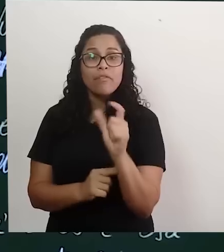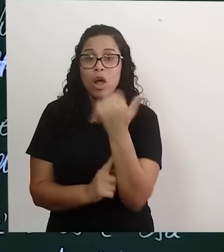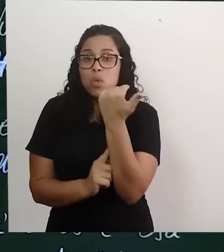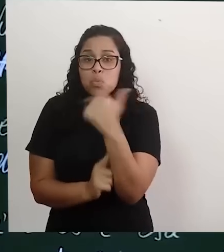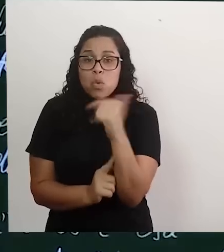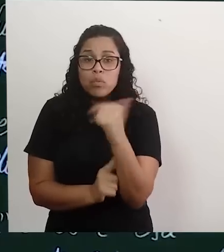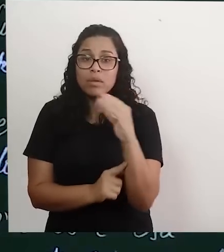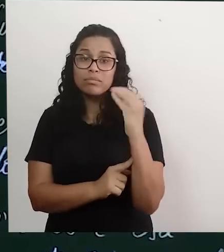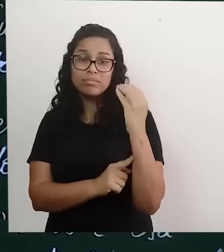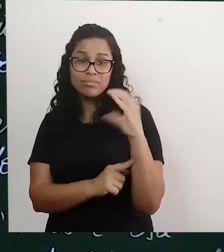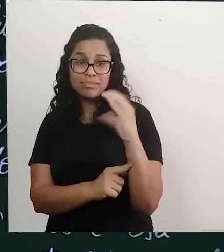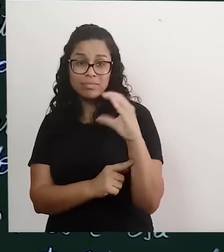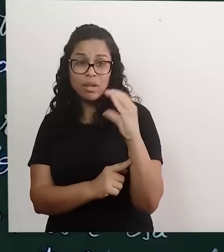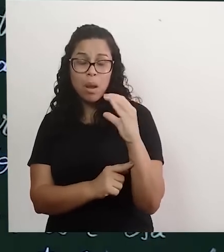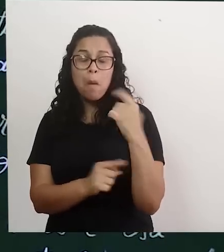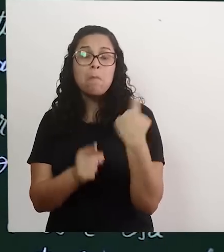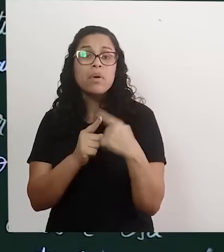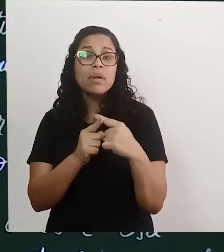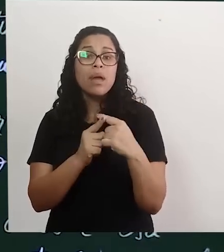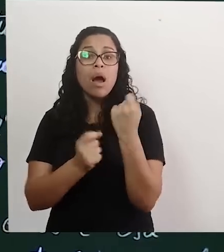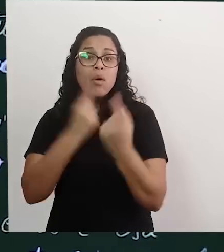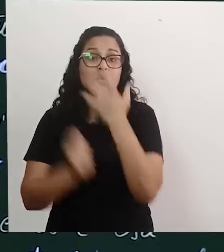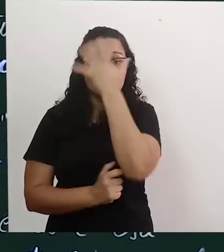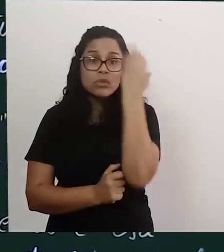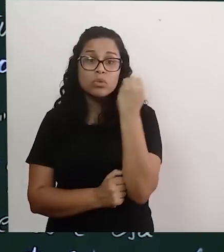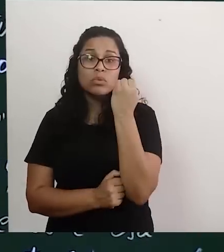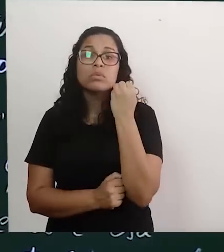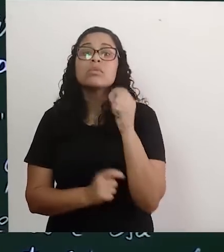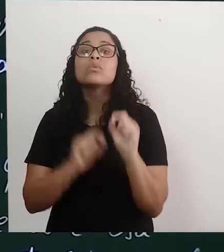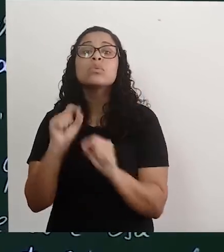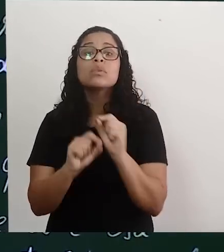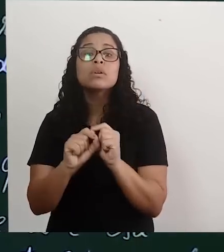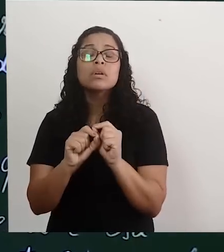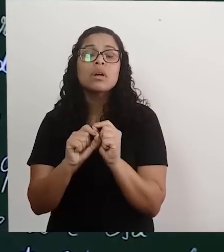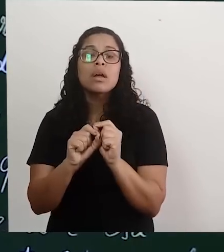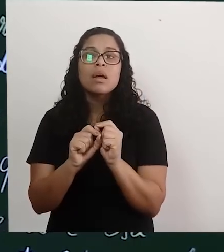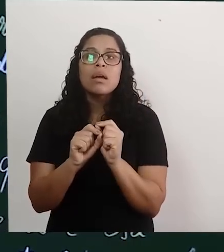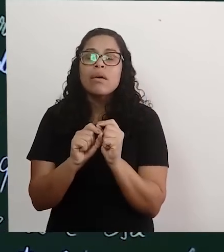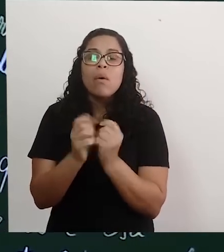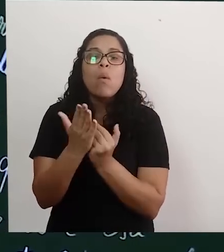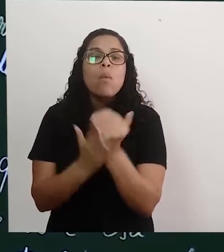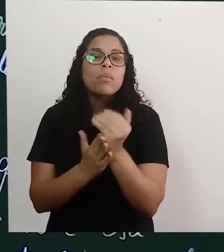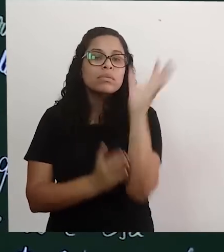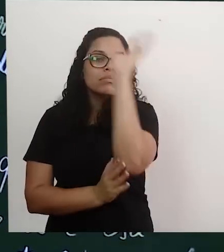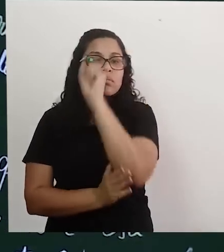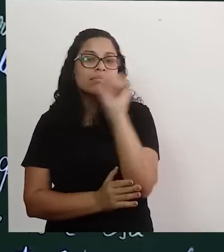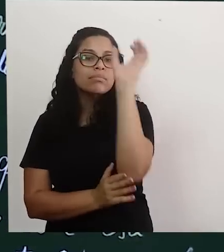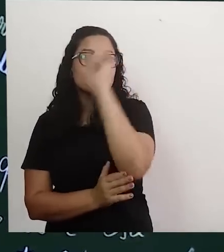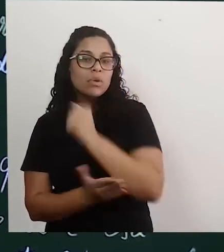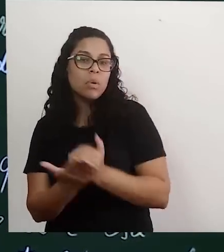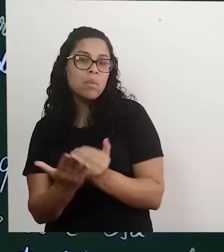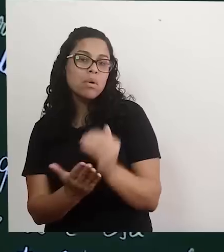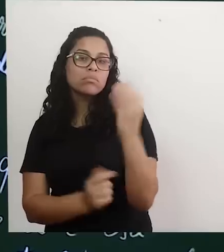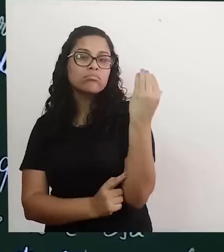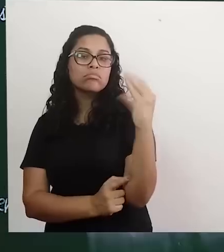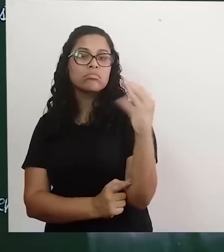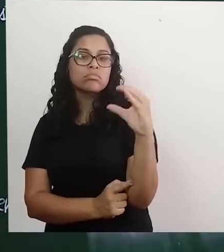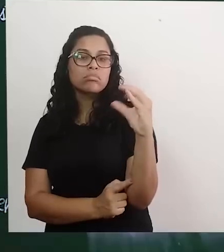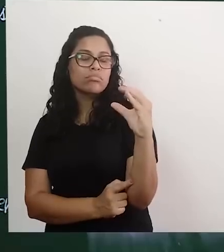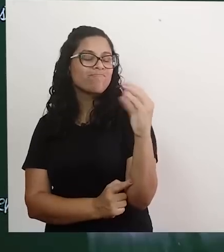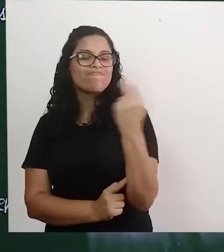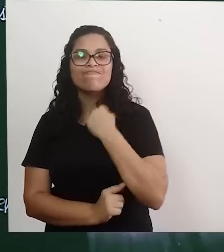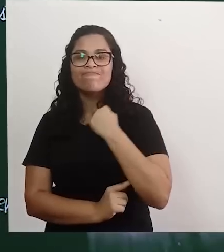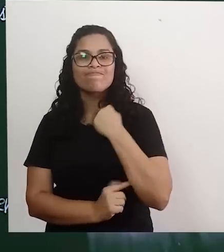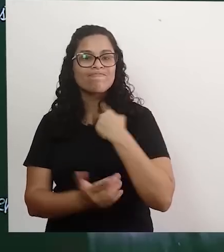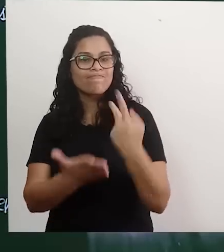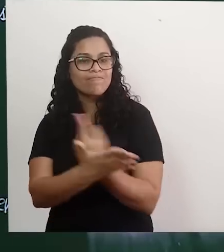cedilha. Lembra disso, porque muita gente quando começa a aprender a escrever, ou mesmo depois, começa a fazer associações e a querer colocar o cedilha onde não pode. É